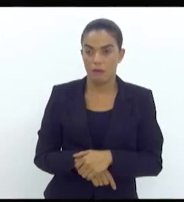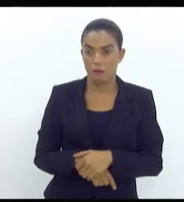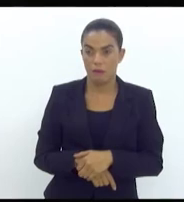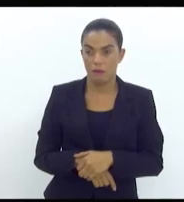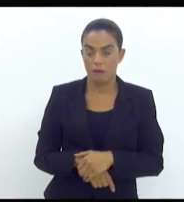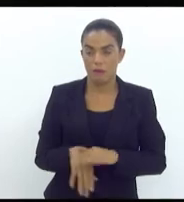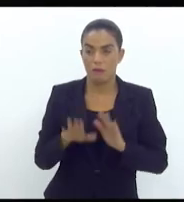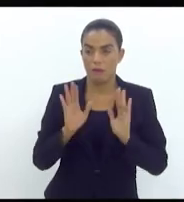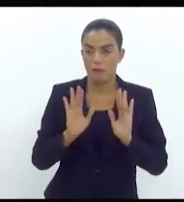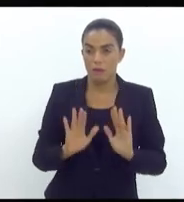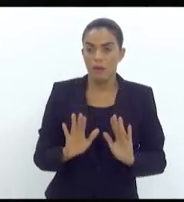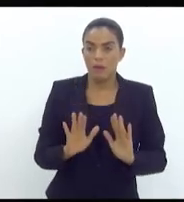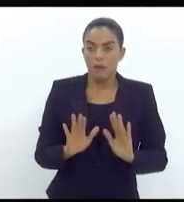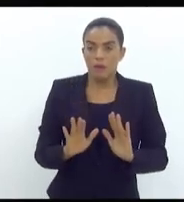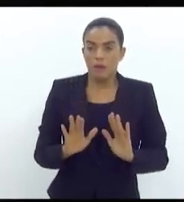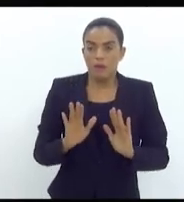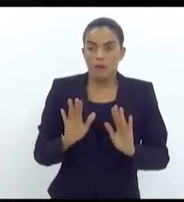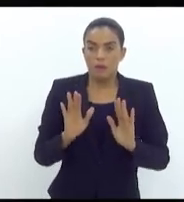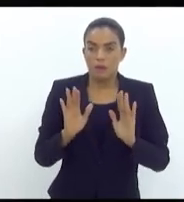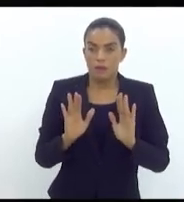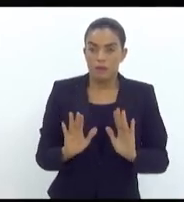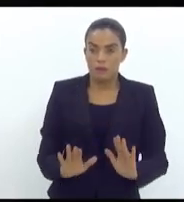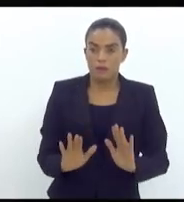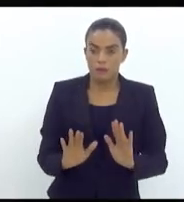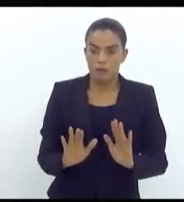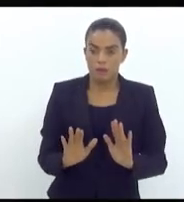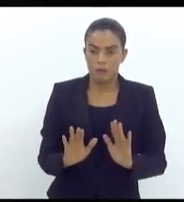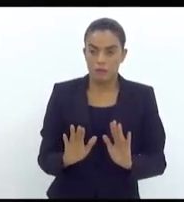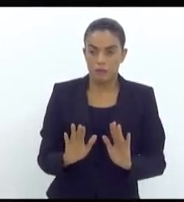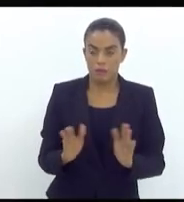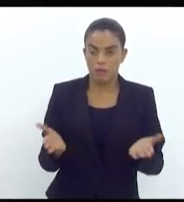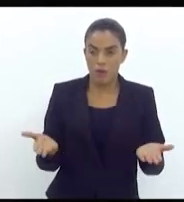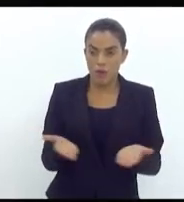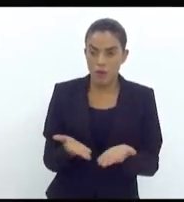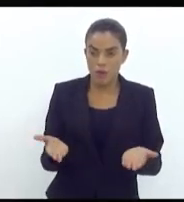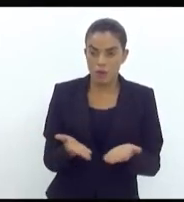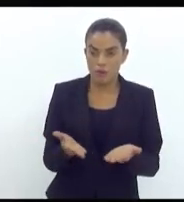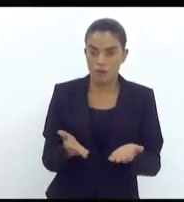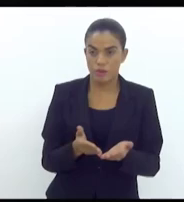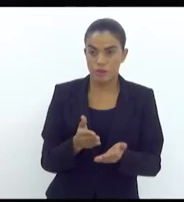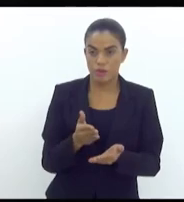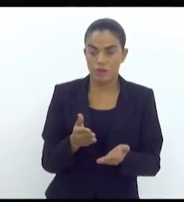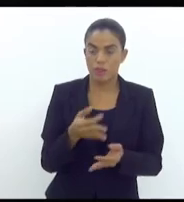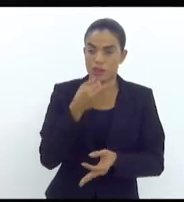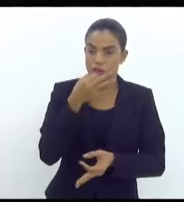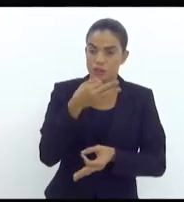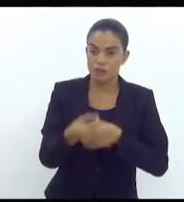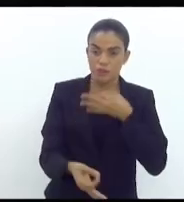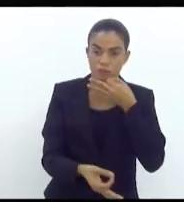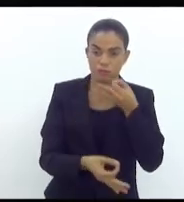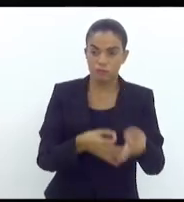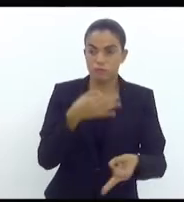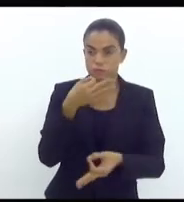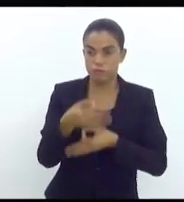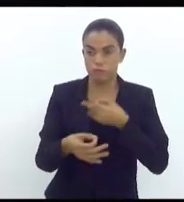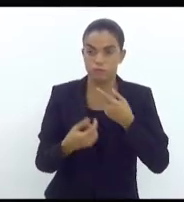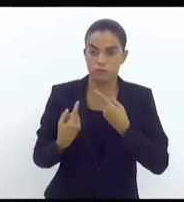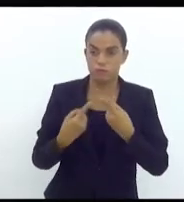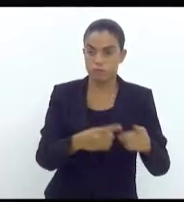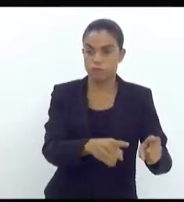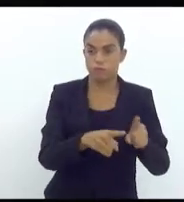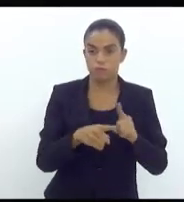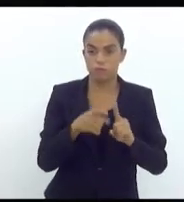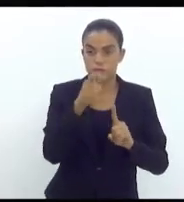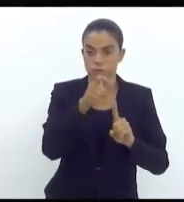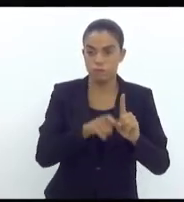mas eu queria ver se esses que hoje criticam os policiais dessa